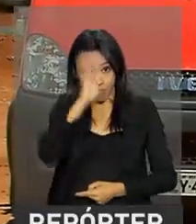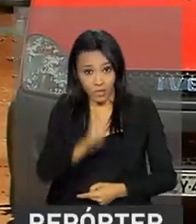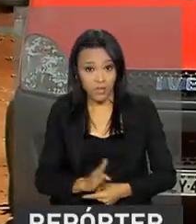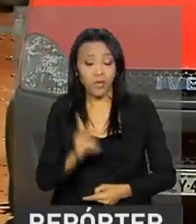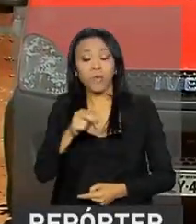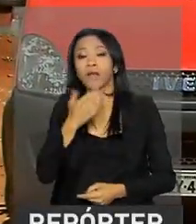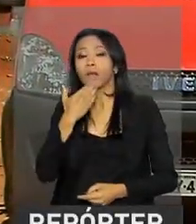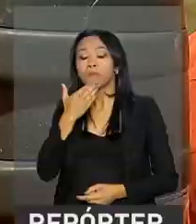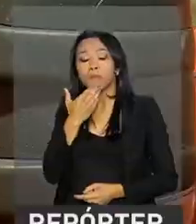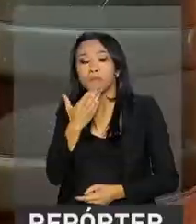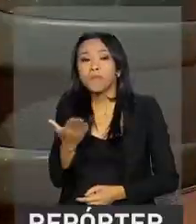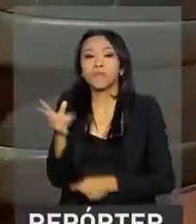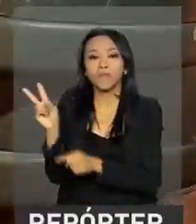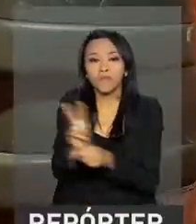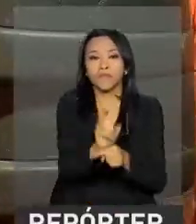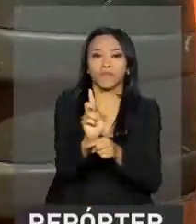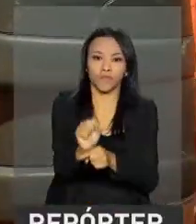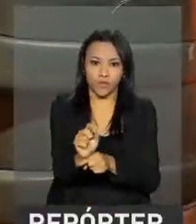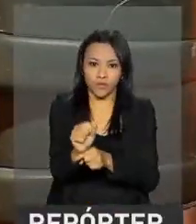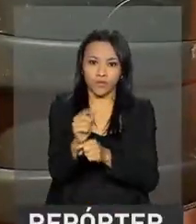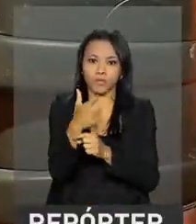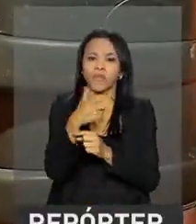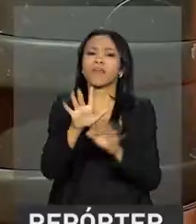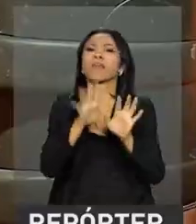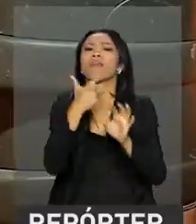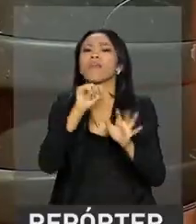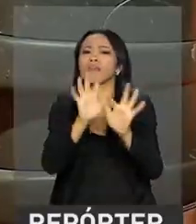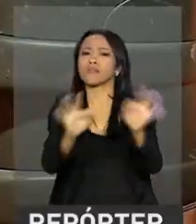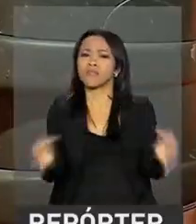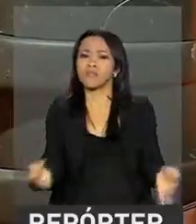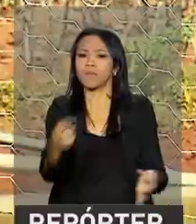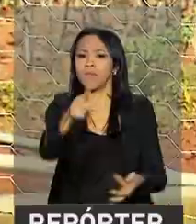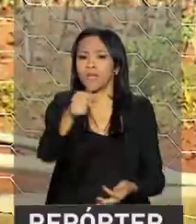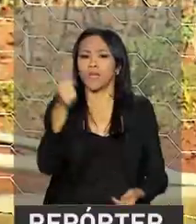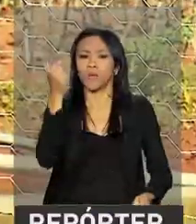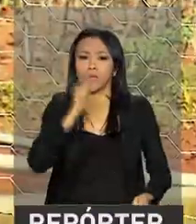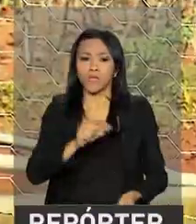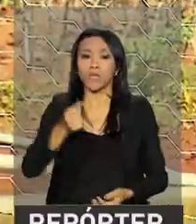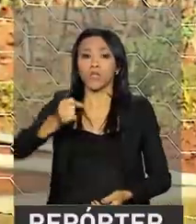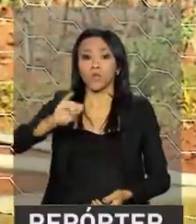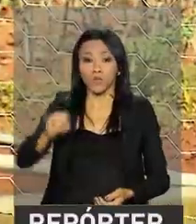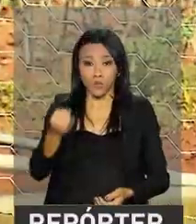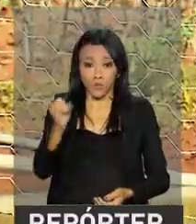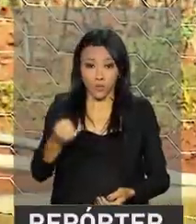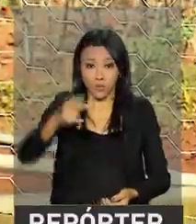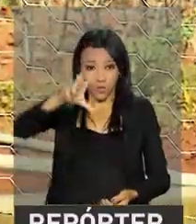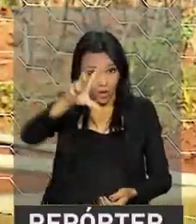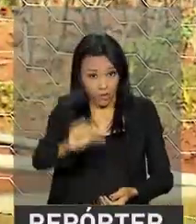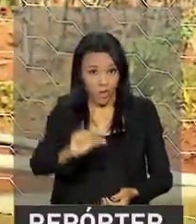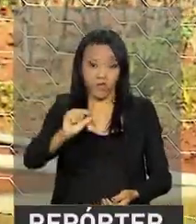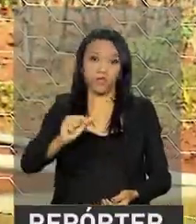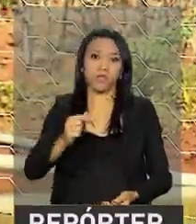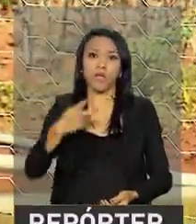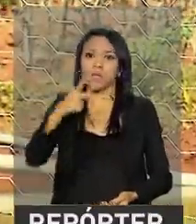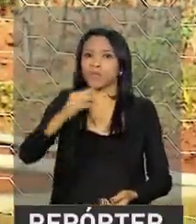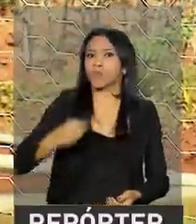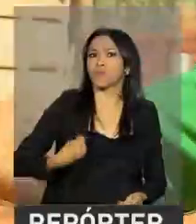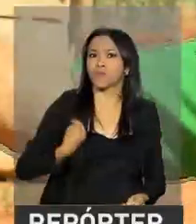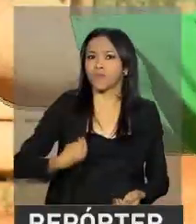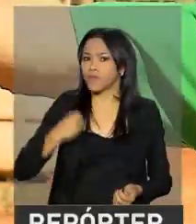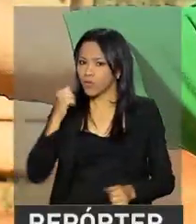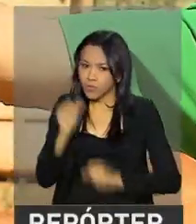pequenos produtores o agricultor explica que ao acessar o crédito com juros abaixo do mercado sua vida começou a mudar